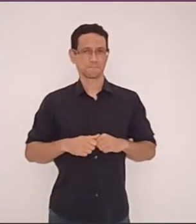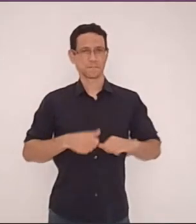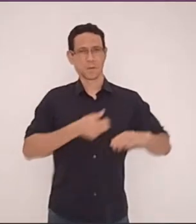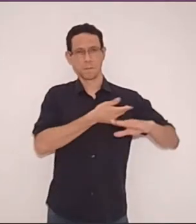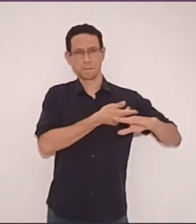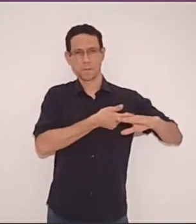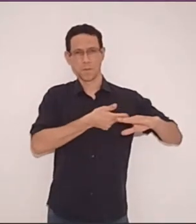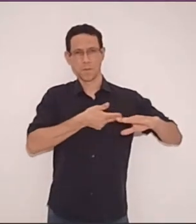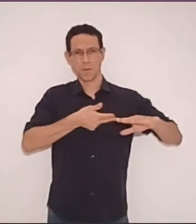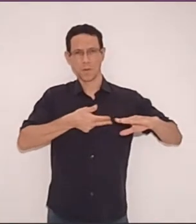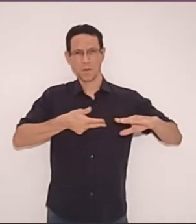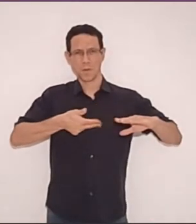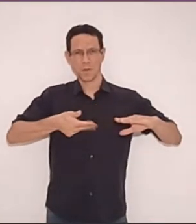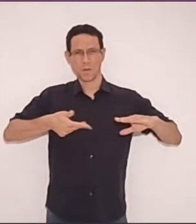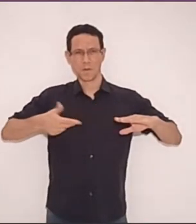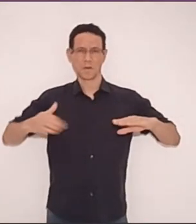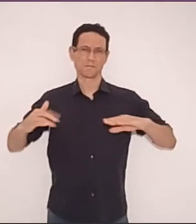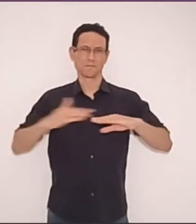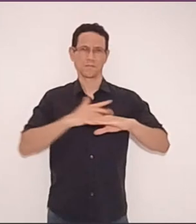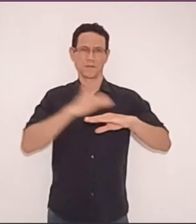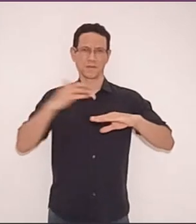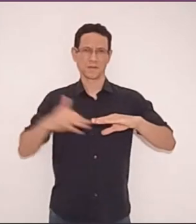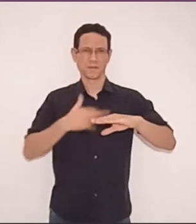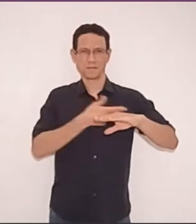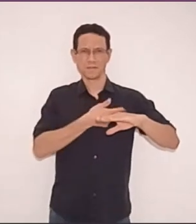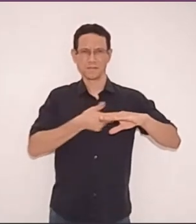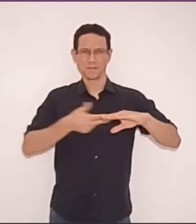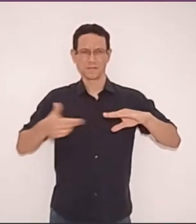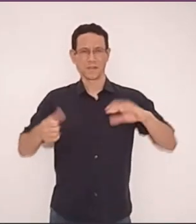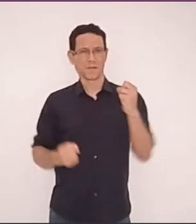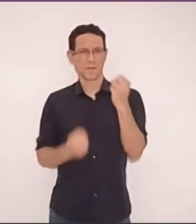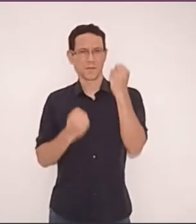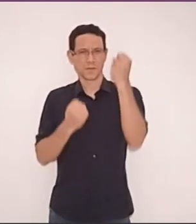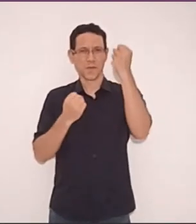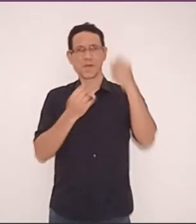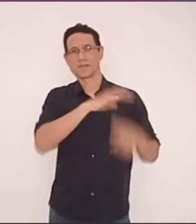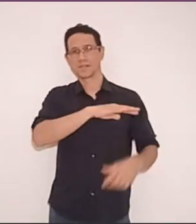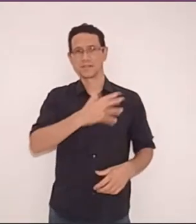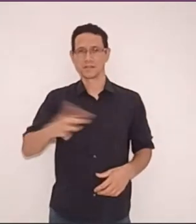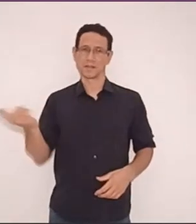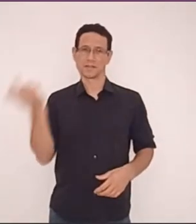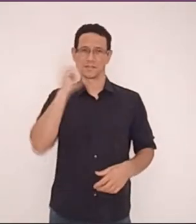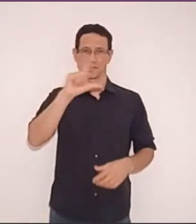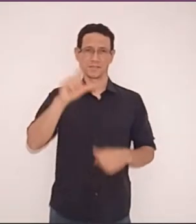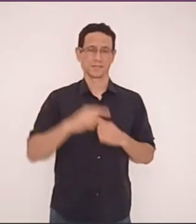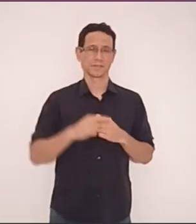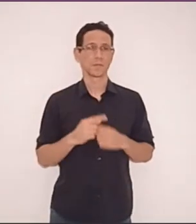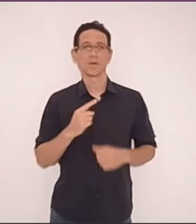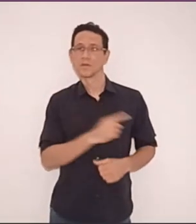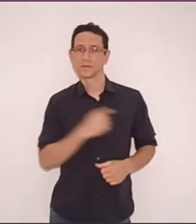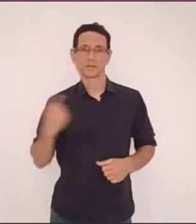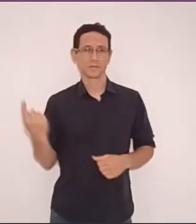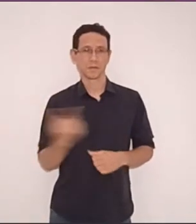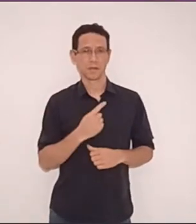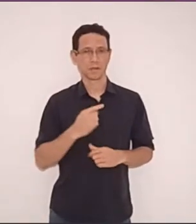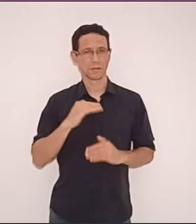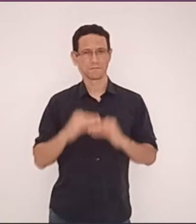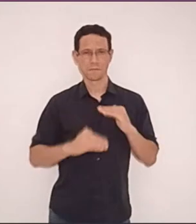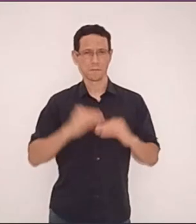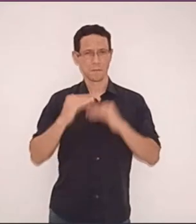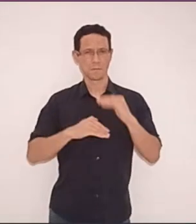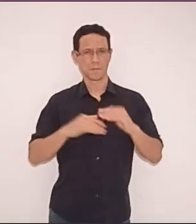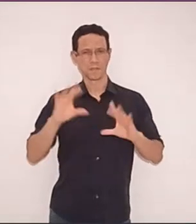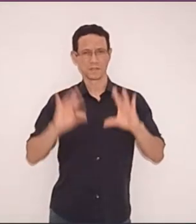contra as marés atingimos a força dos maiores nós é de ficando nos